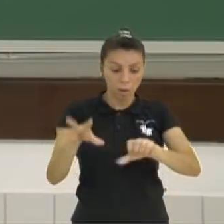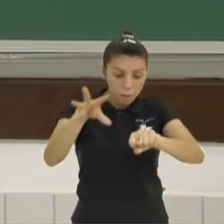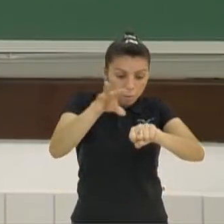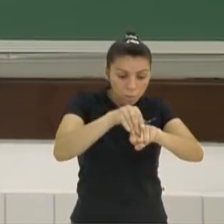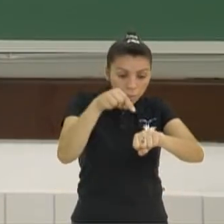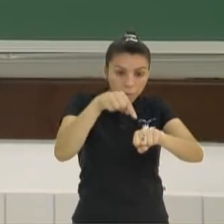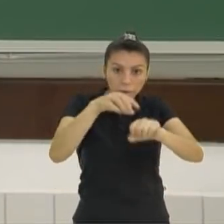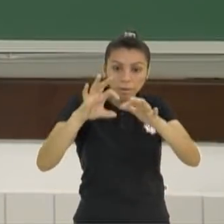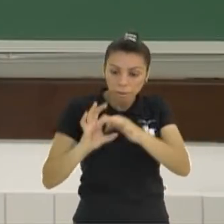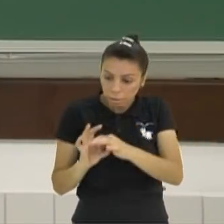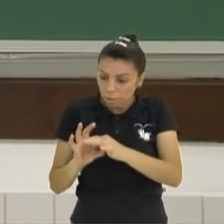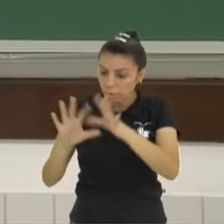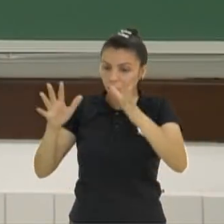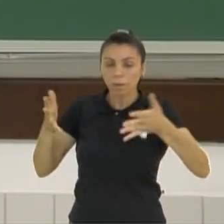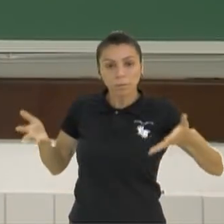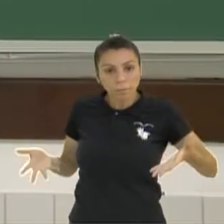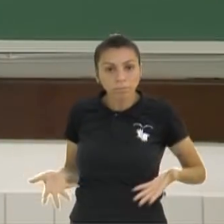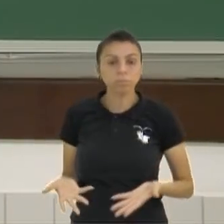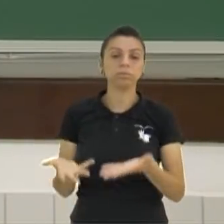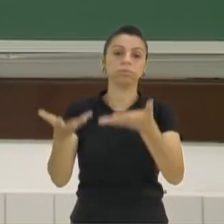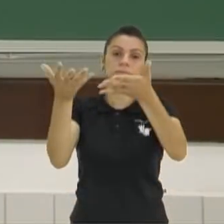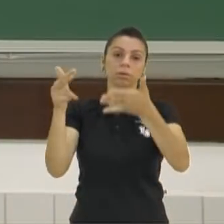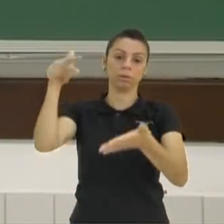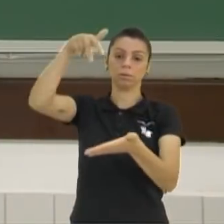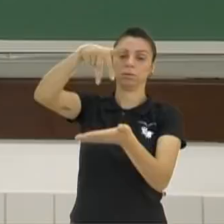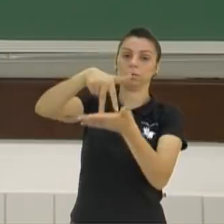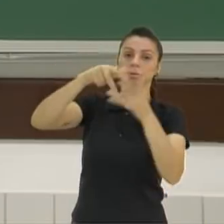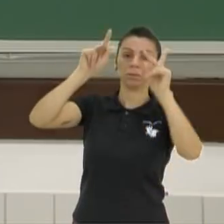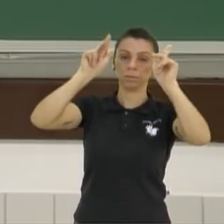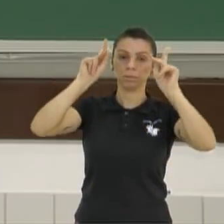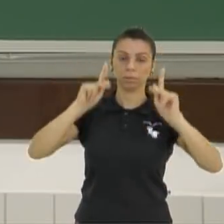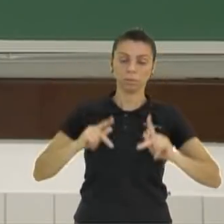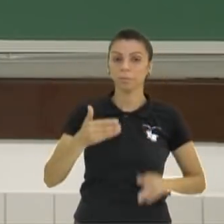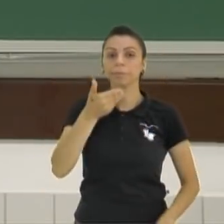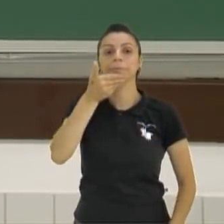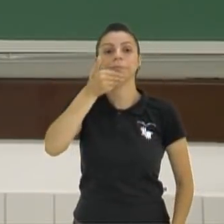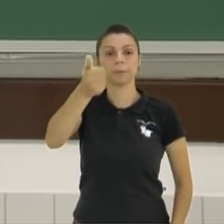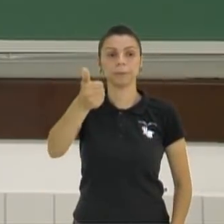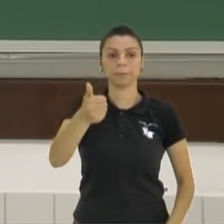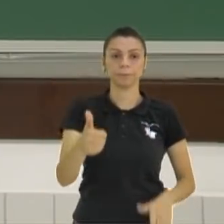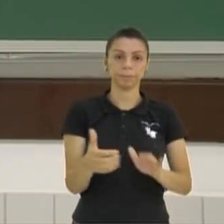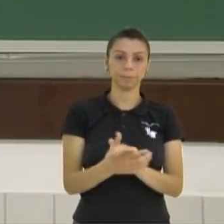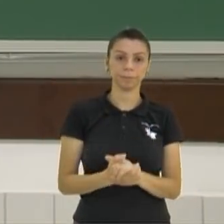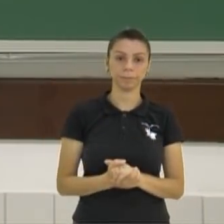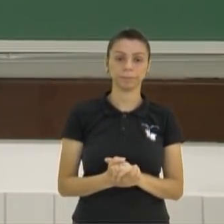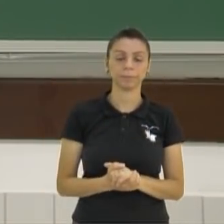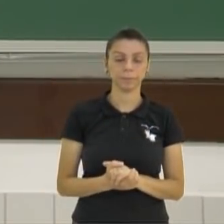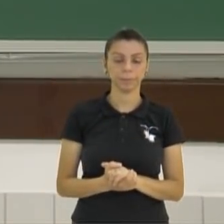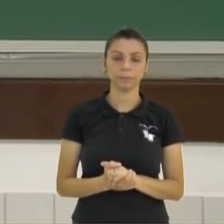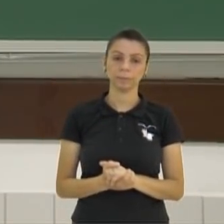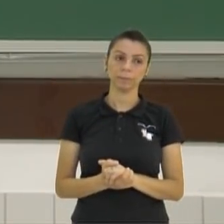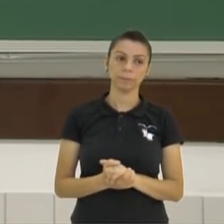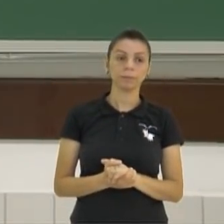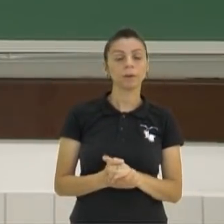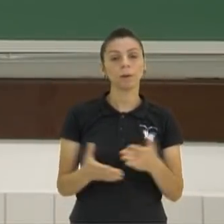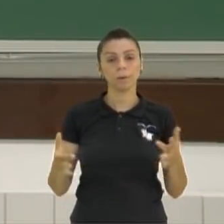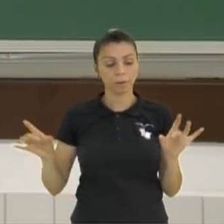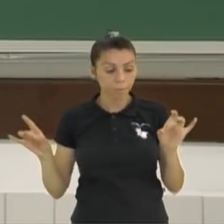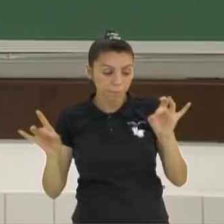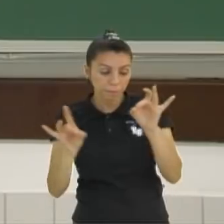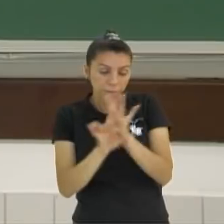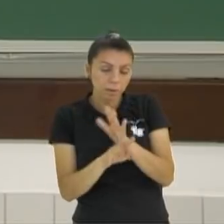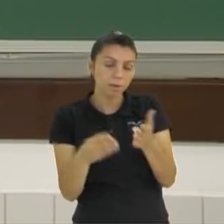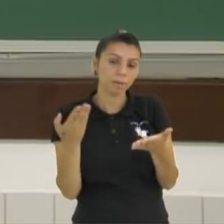liberta, nos emancipa, nos torna seres humanos melhores. E para encerrar essa